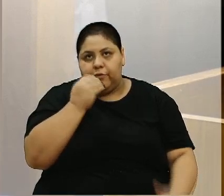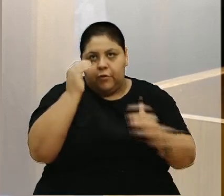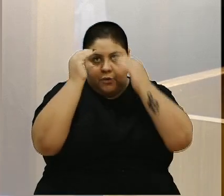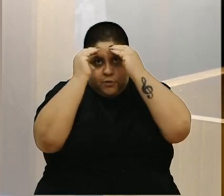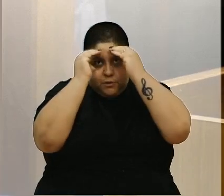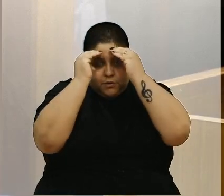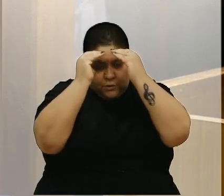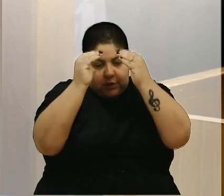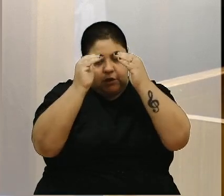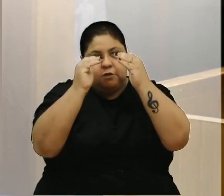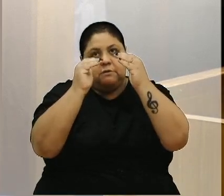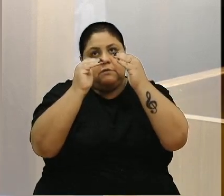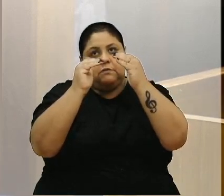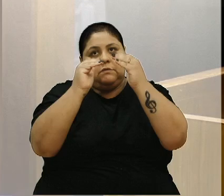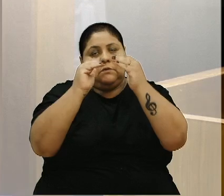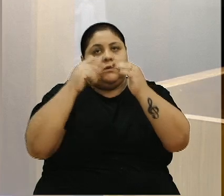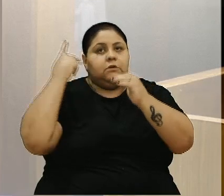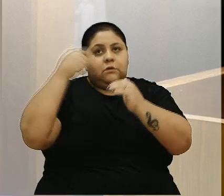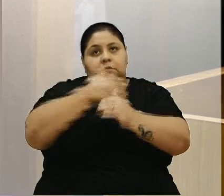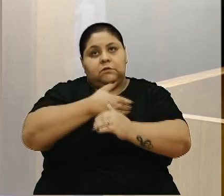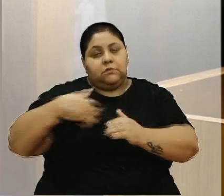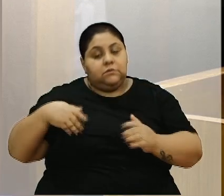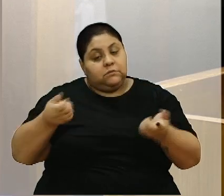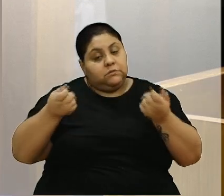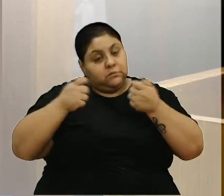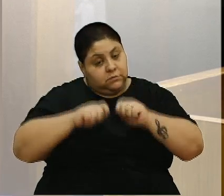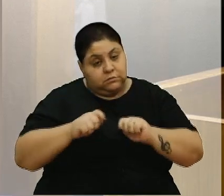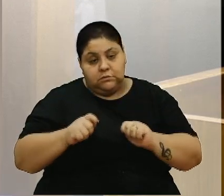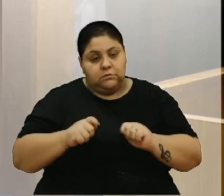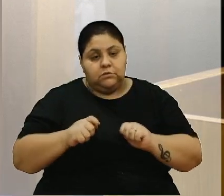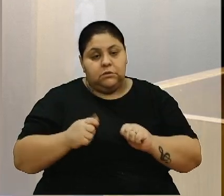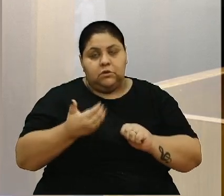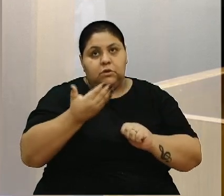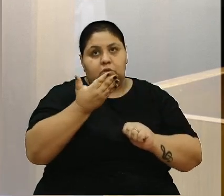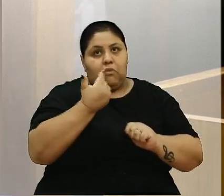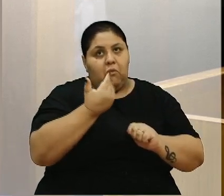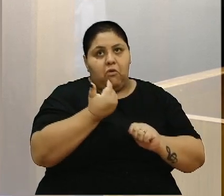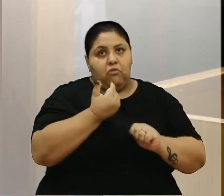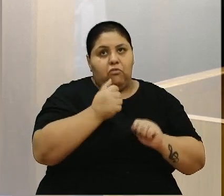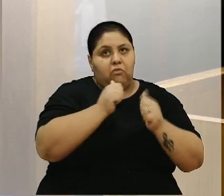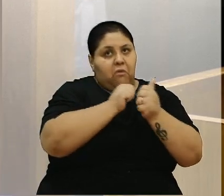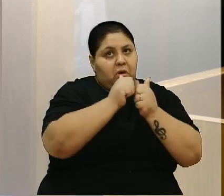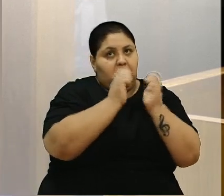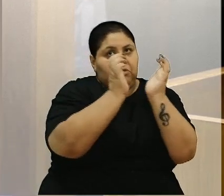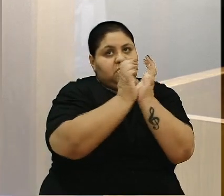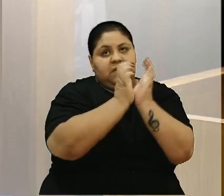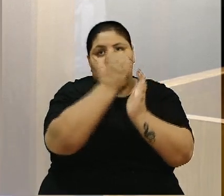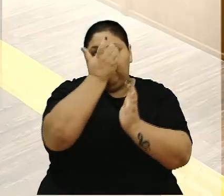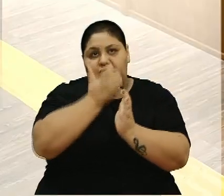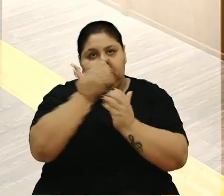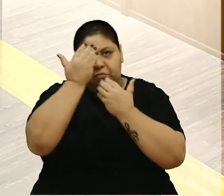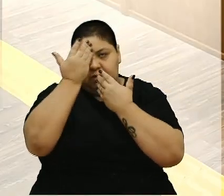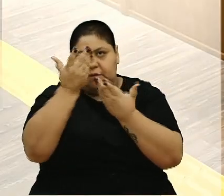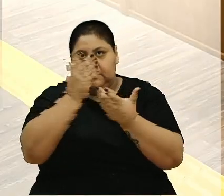as políticas públicas necessárias para que as crianças, nesse caso, não comam só arroz, salada e bergamota. Obrigado. Declaração de voto.